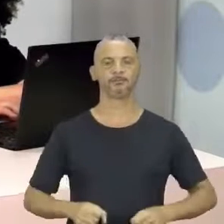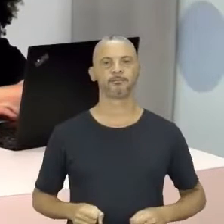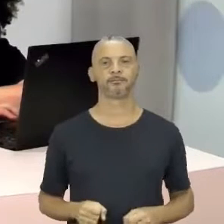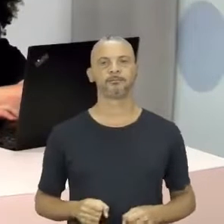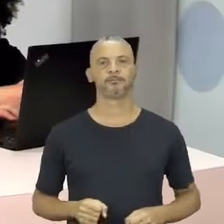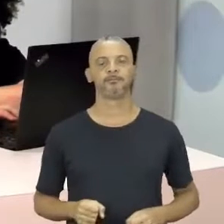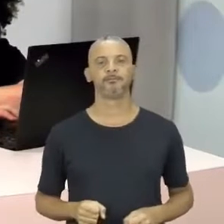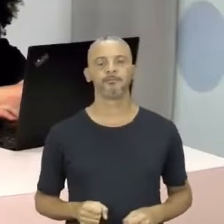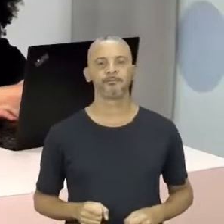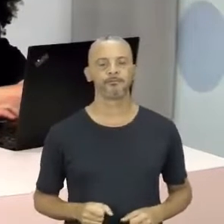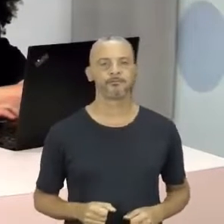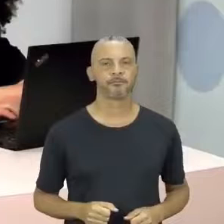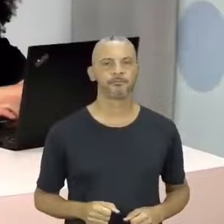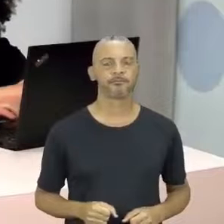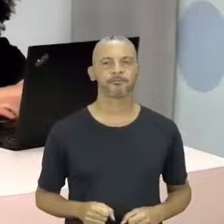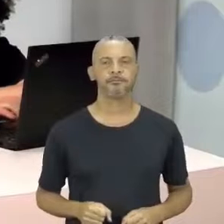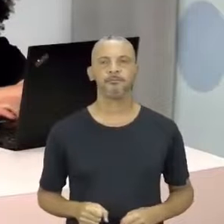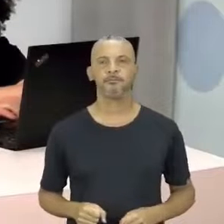Ok.